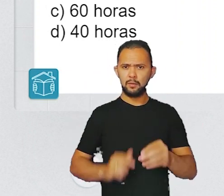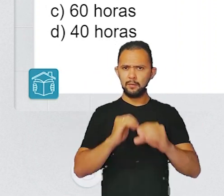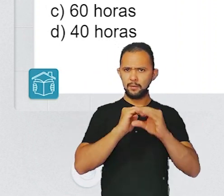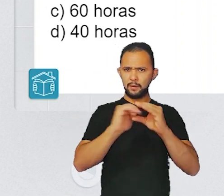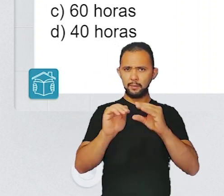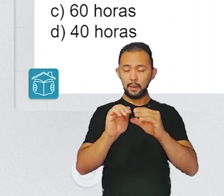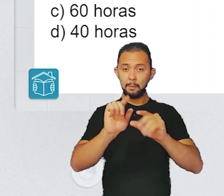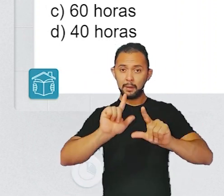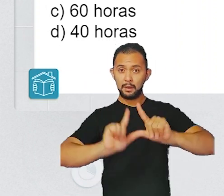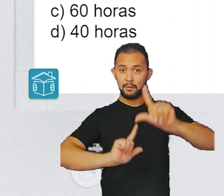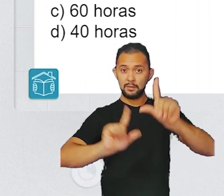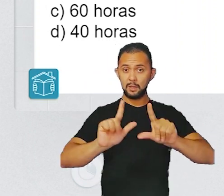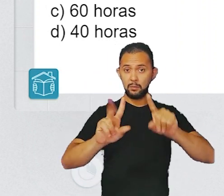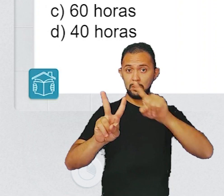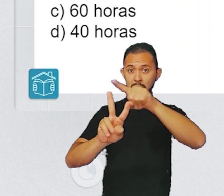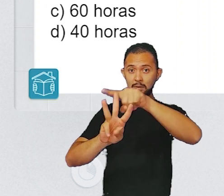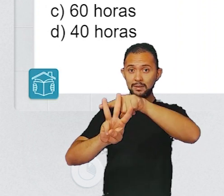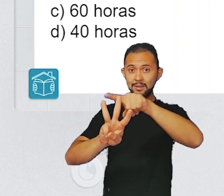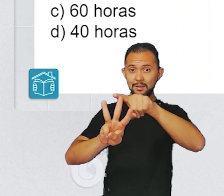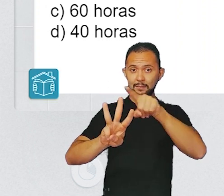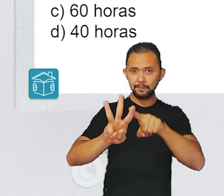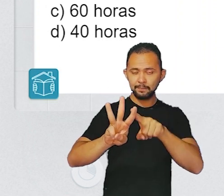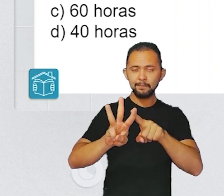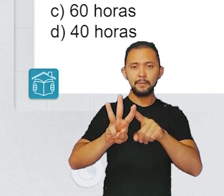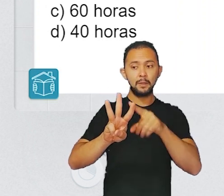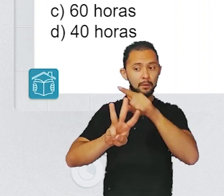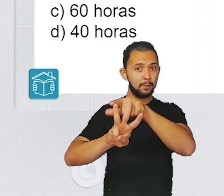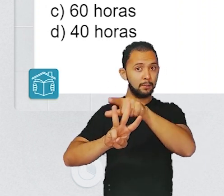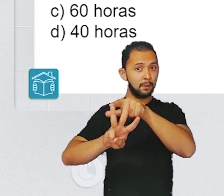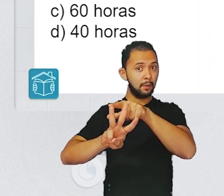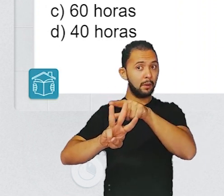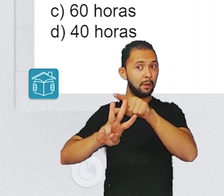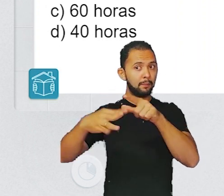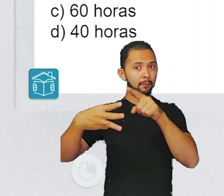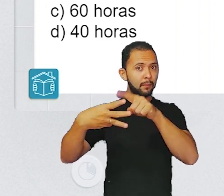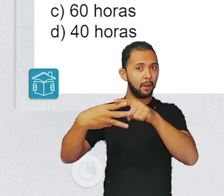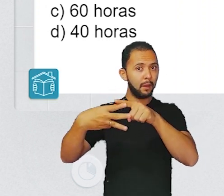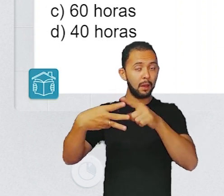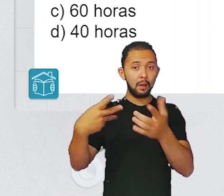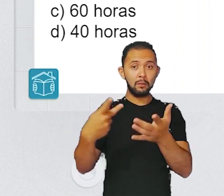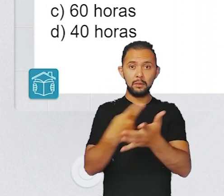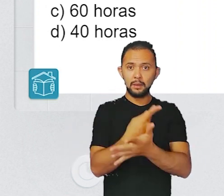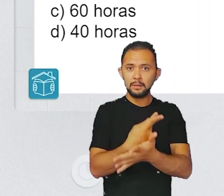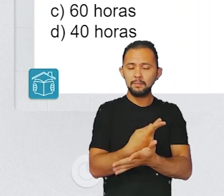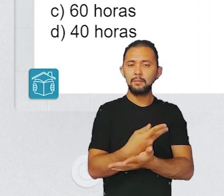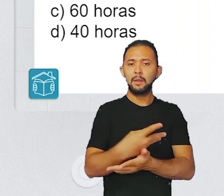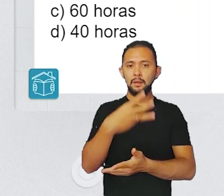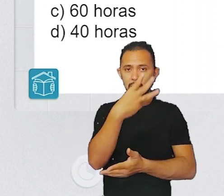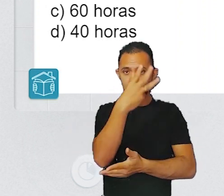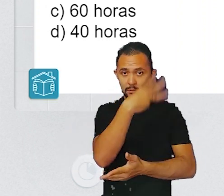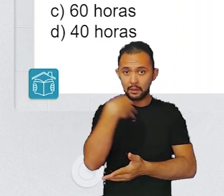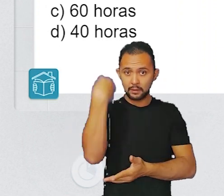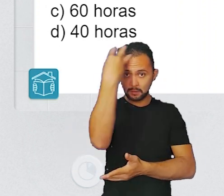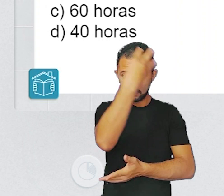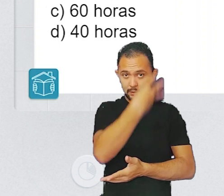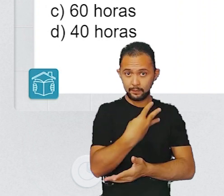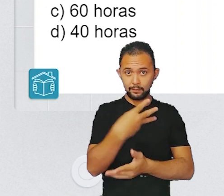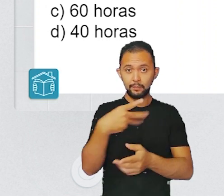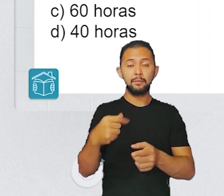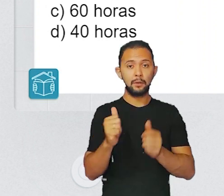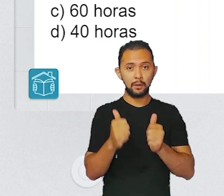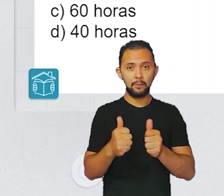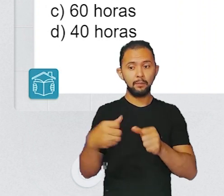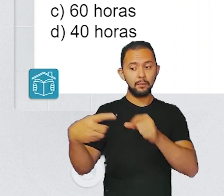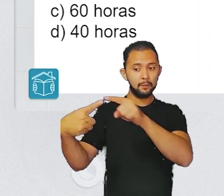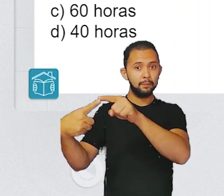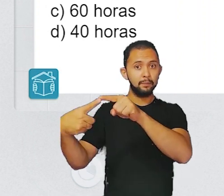televisão. Na primeira rede, a propaganda ocorre a cada 3 horas. Na segunda, a